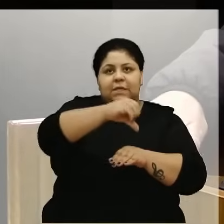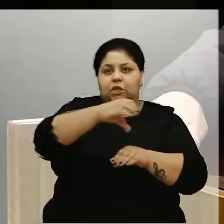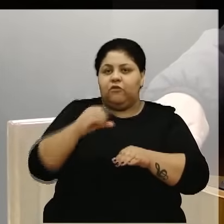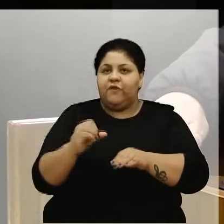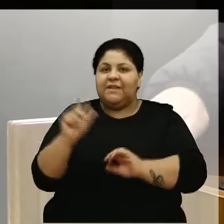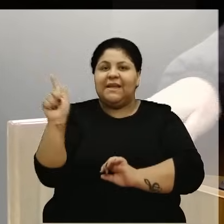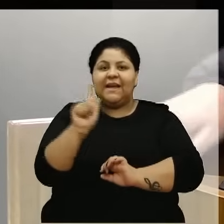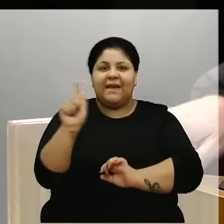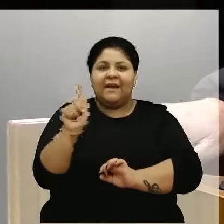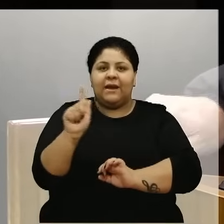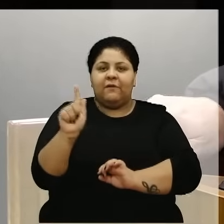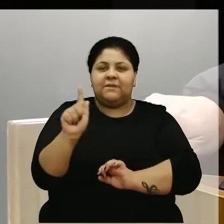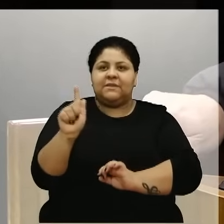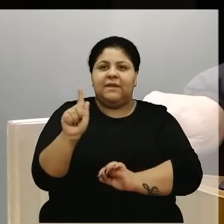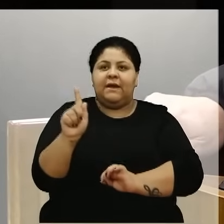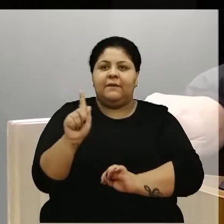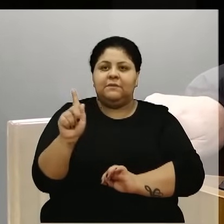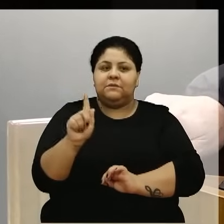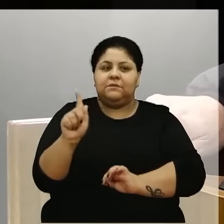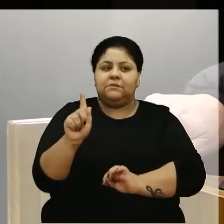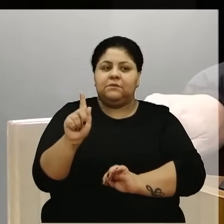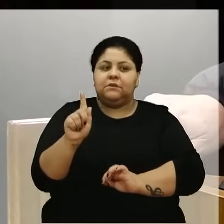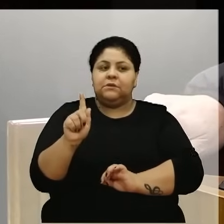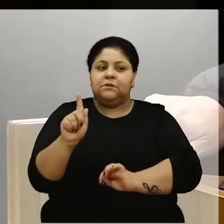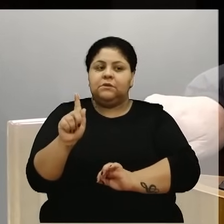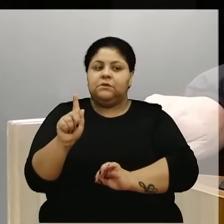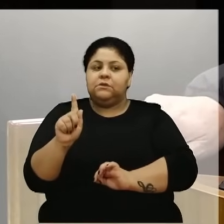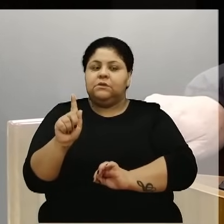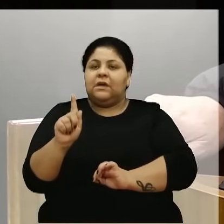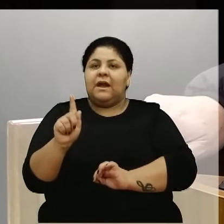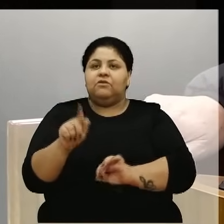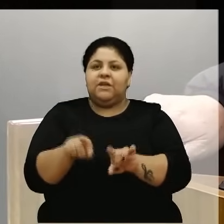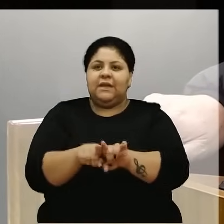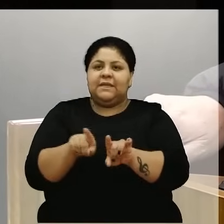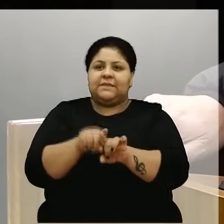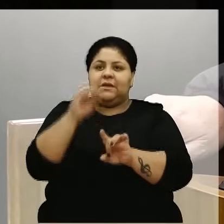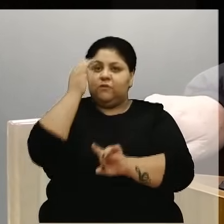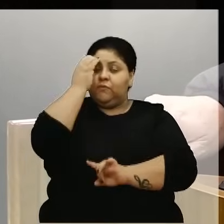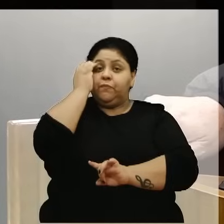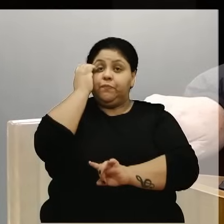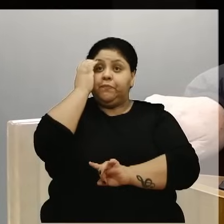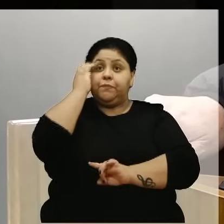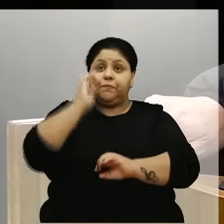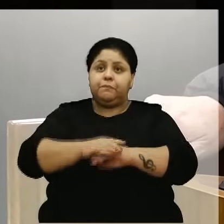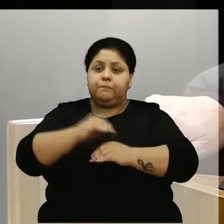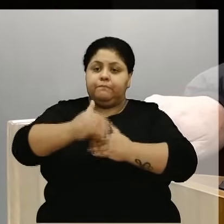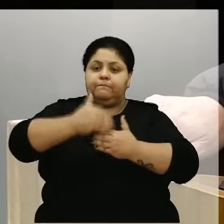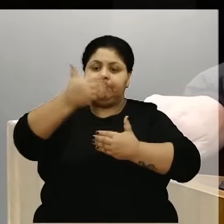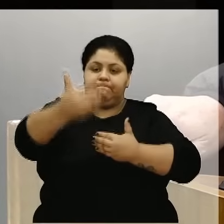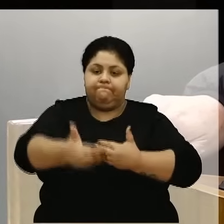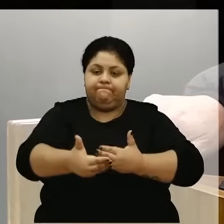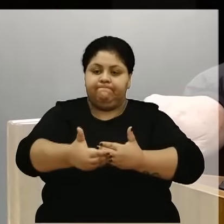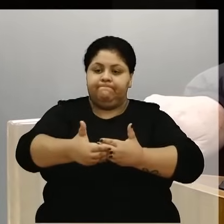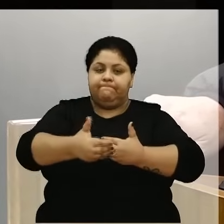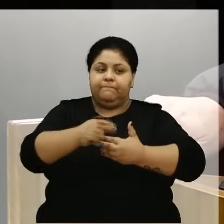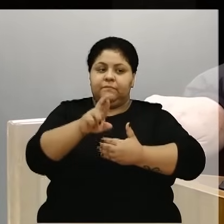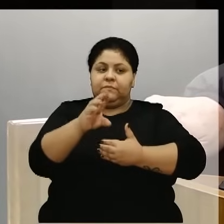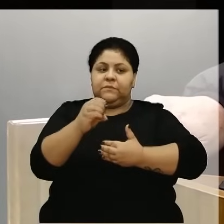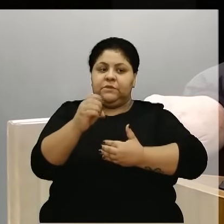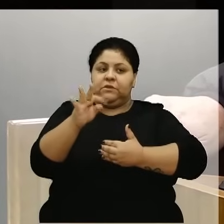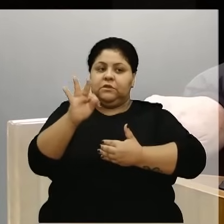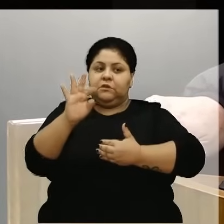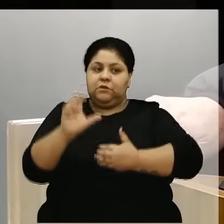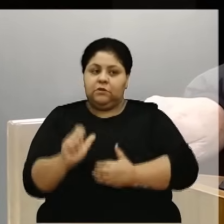gente tem. A nossa média aqui é de 16 graus, que é a parte de cima. Porém, a frente para a Rota do Sol, onde está a